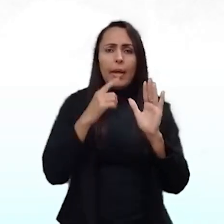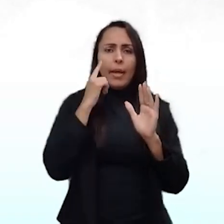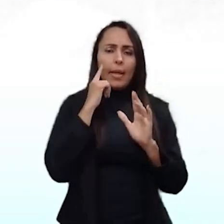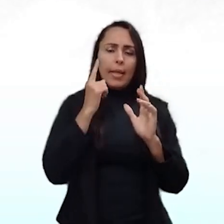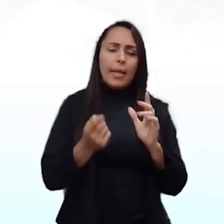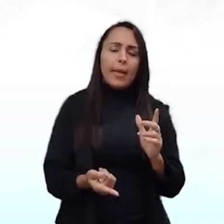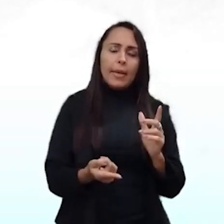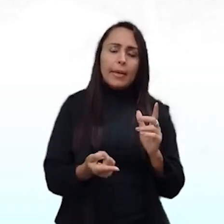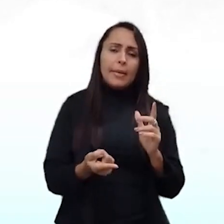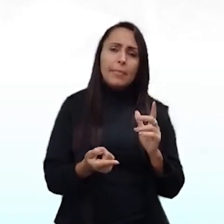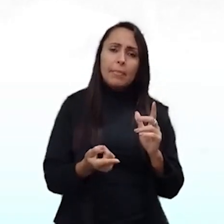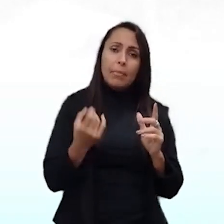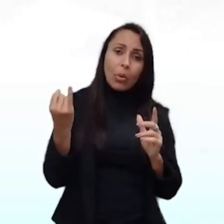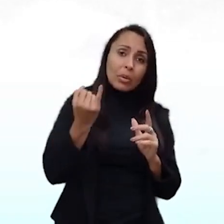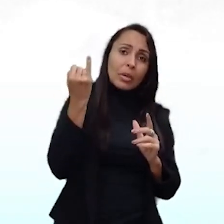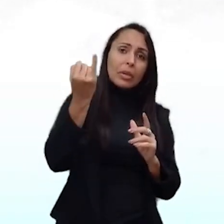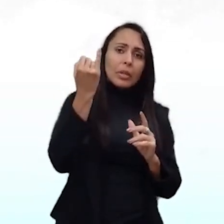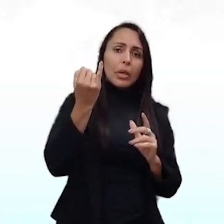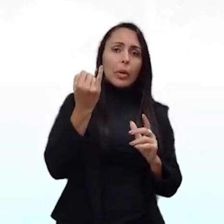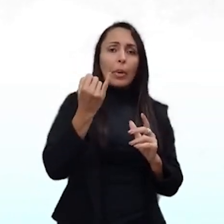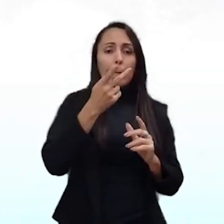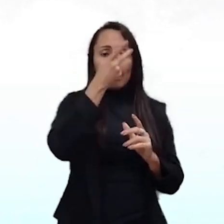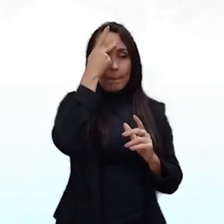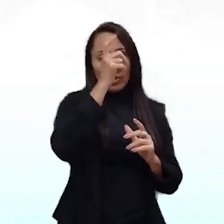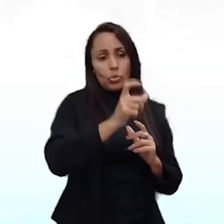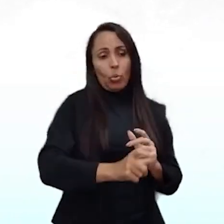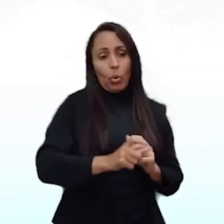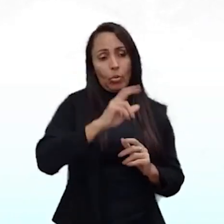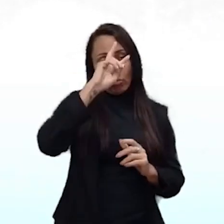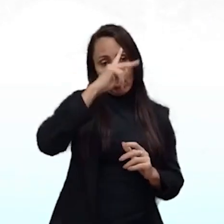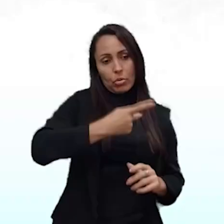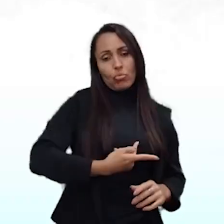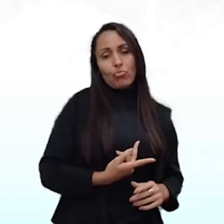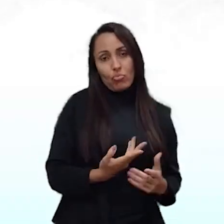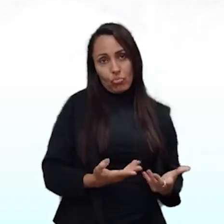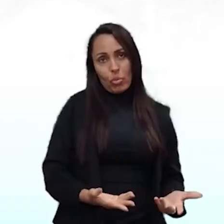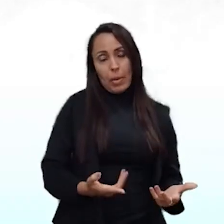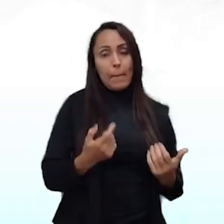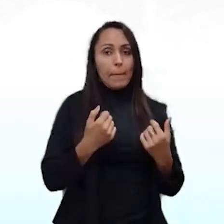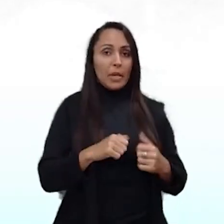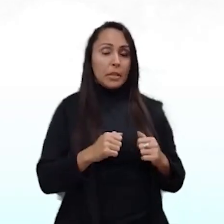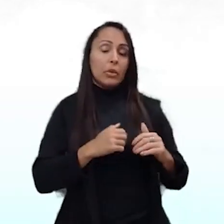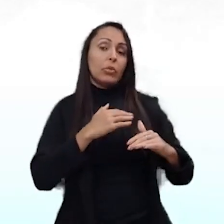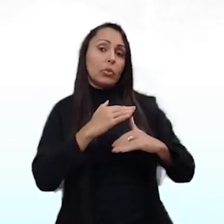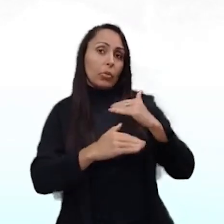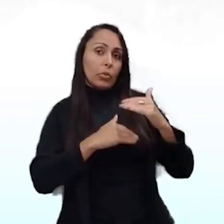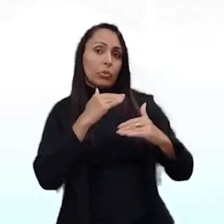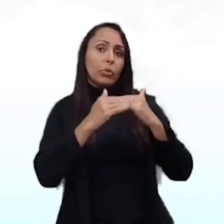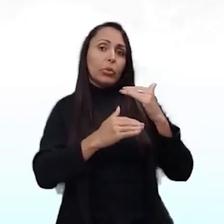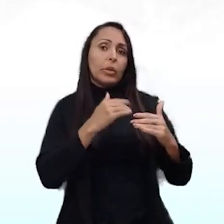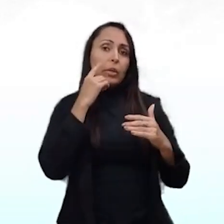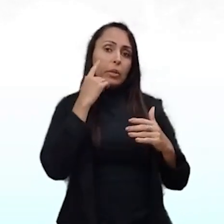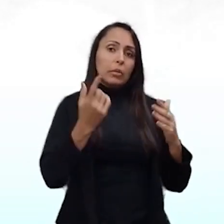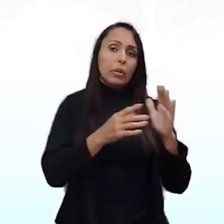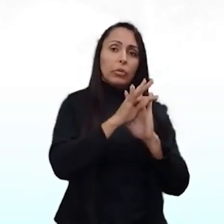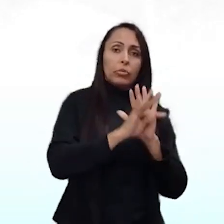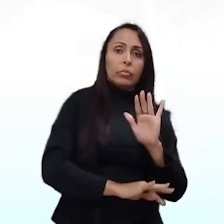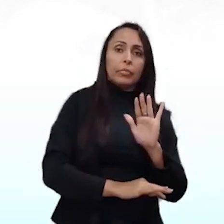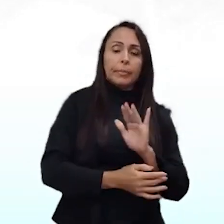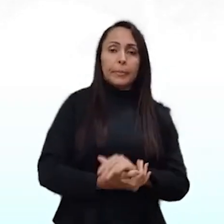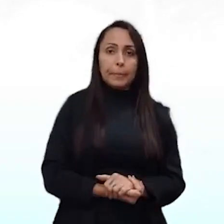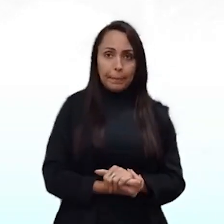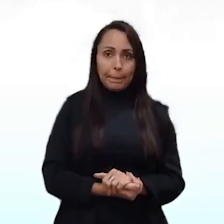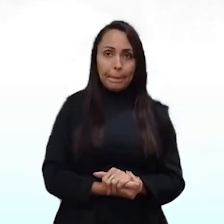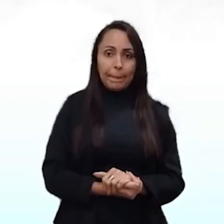inerente ao ser humano. O ser humano precisa, necessita de construir, de produzir textos. E